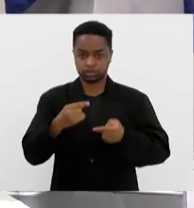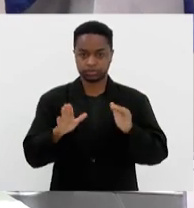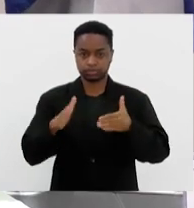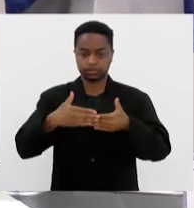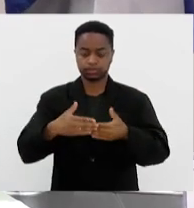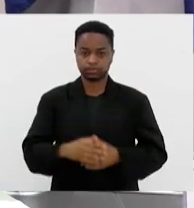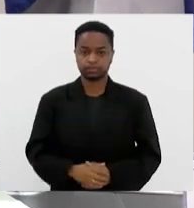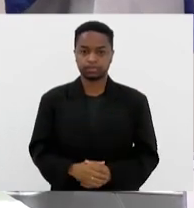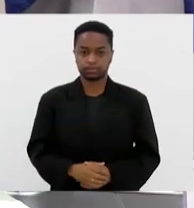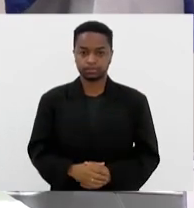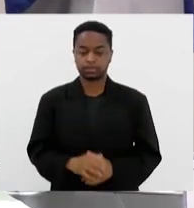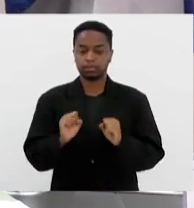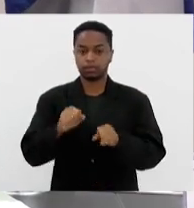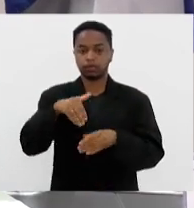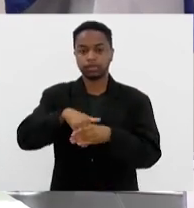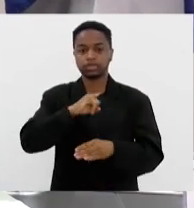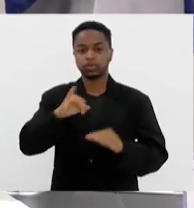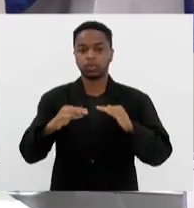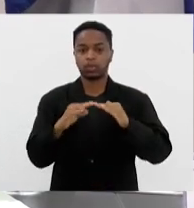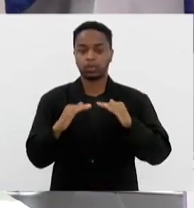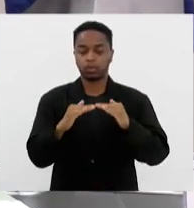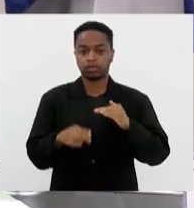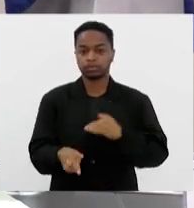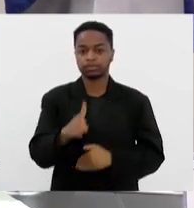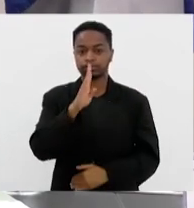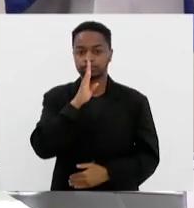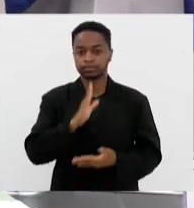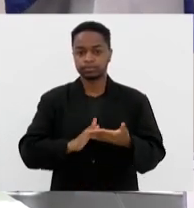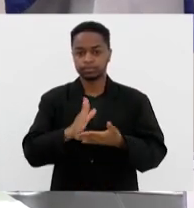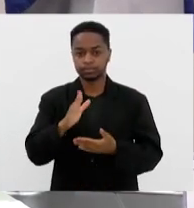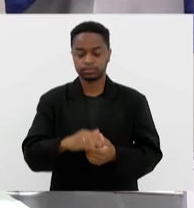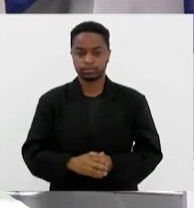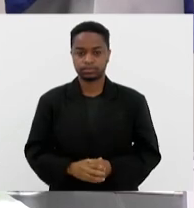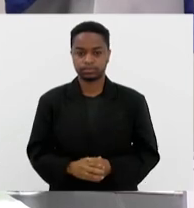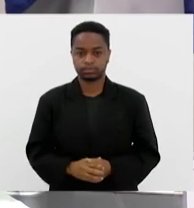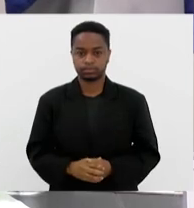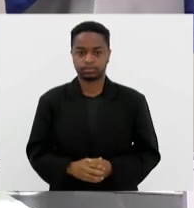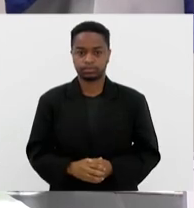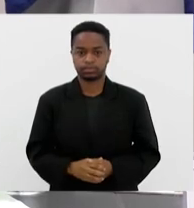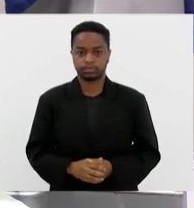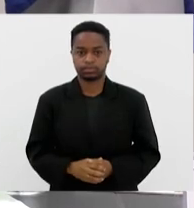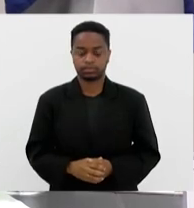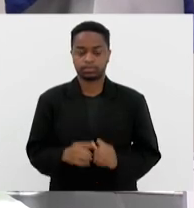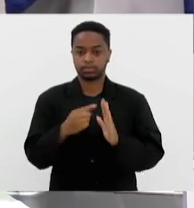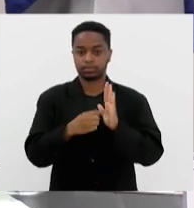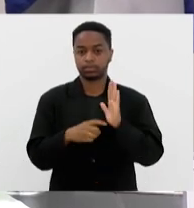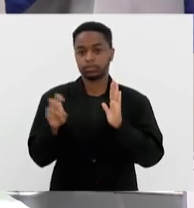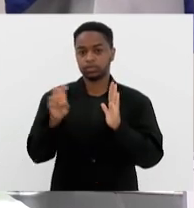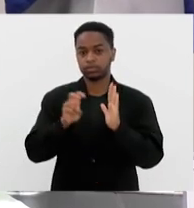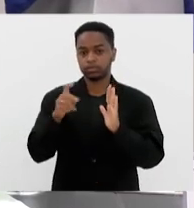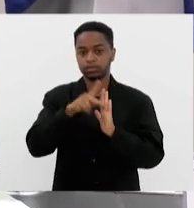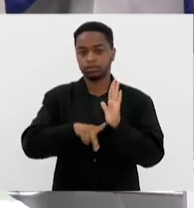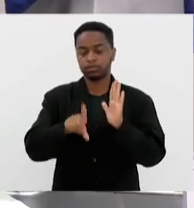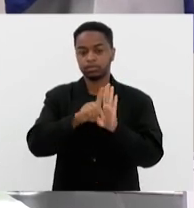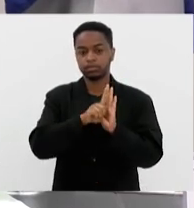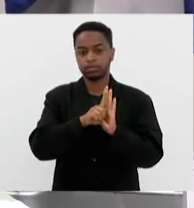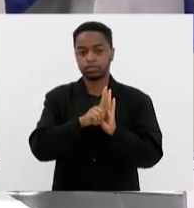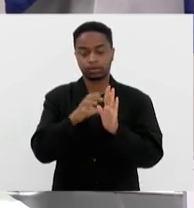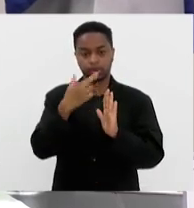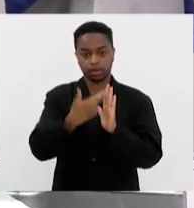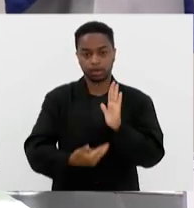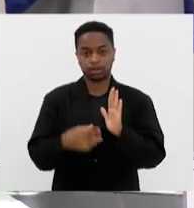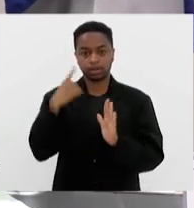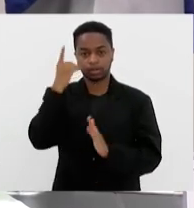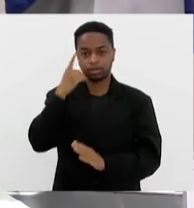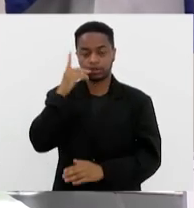encerrada a discussão. Em votação, senhores que aprovam, permaneçam como estão. Aprovado. Item 5 da pauta, projetos de relatoria do